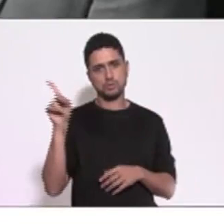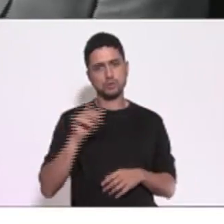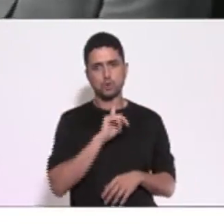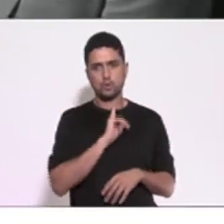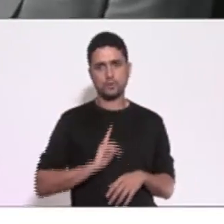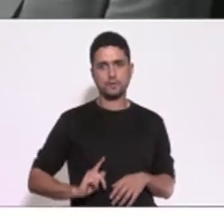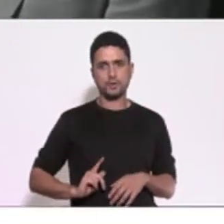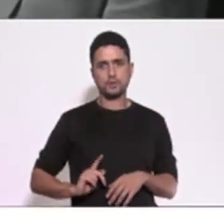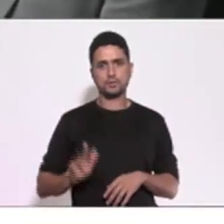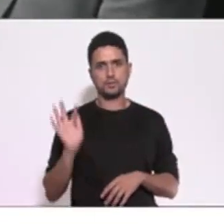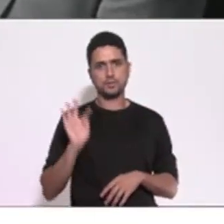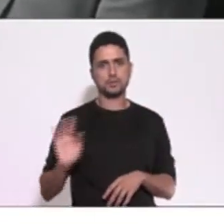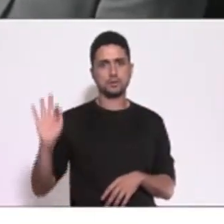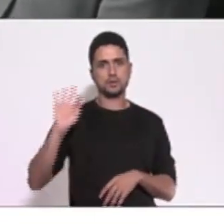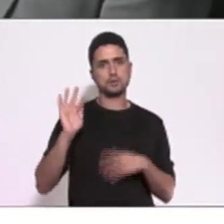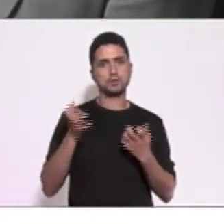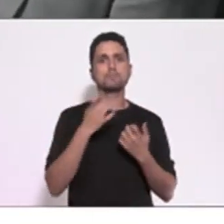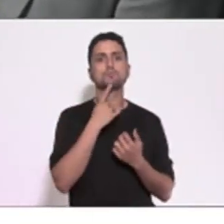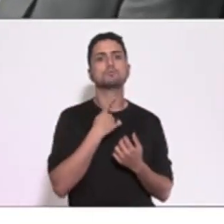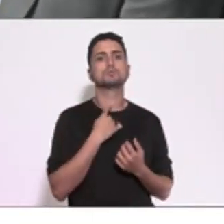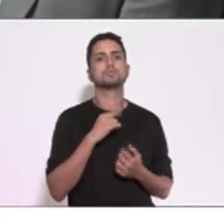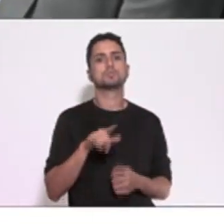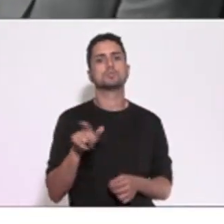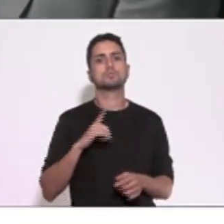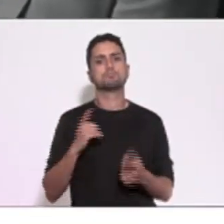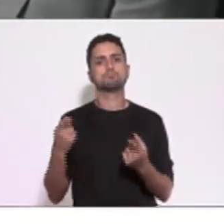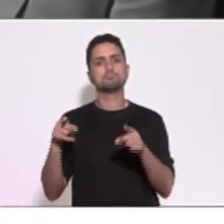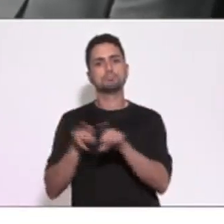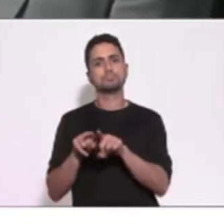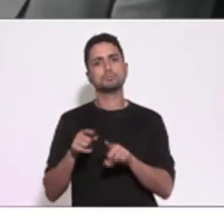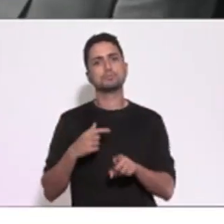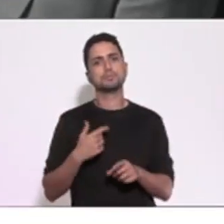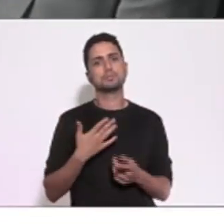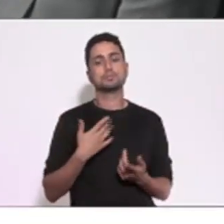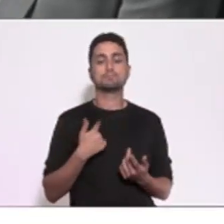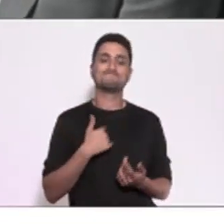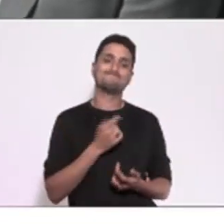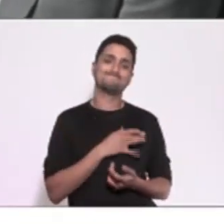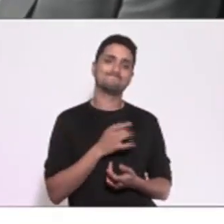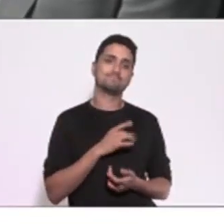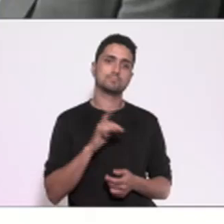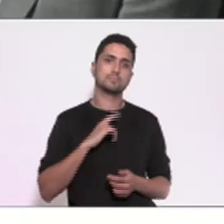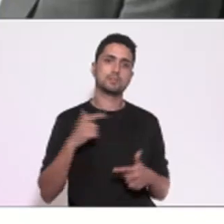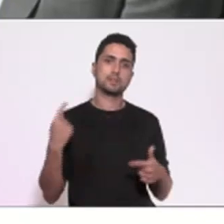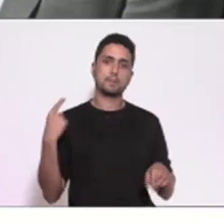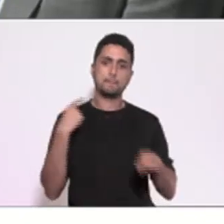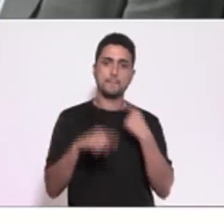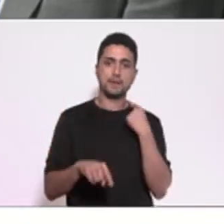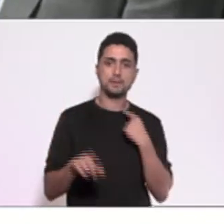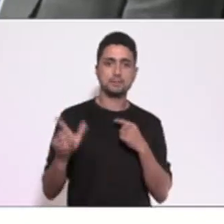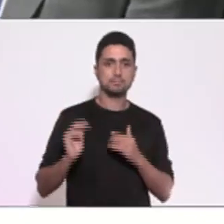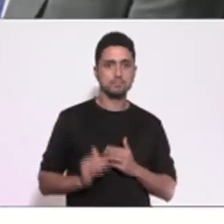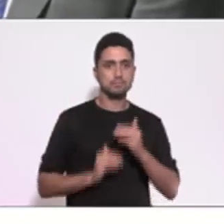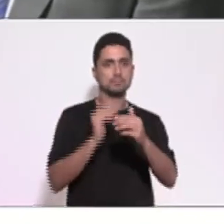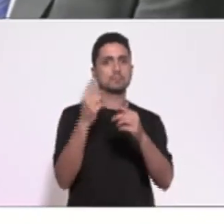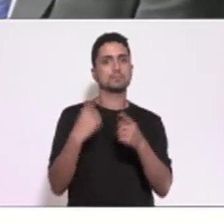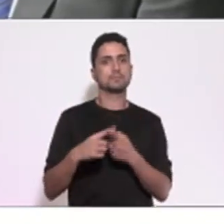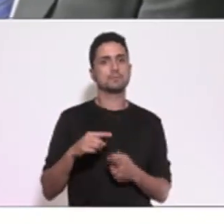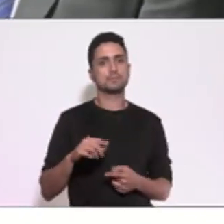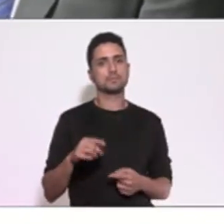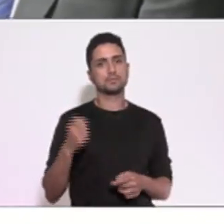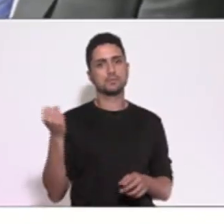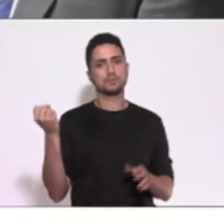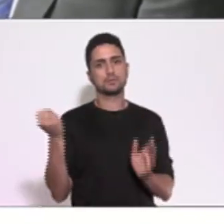daquela região, e o meu receio é a gente impedir o progresso por meio do tombamento, porque eu acho que a concessão